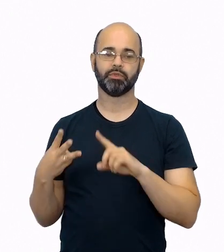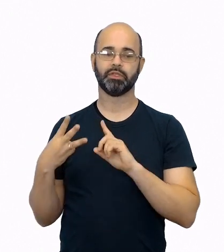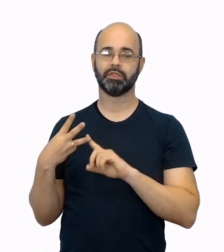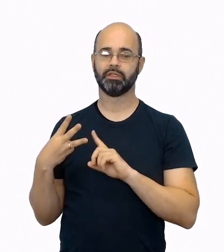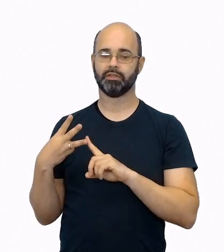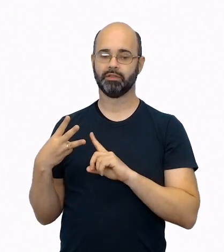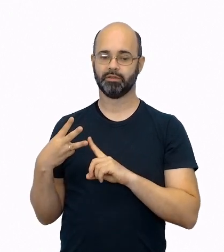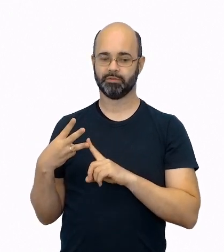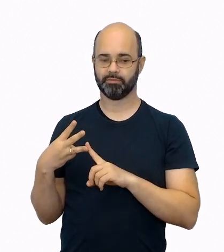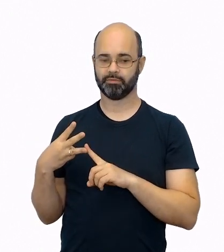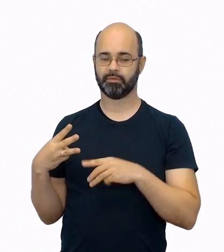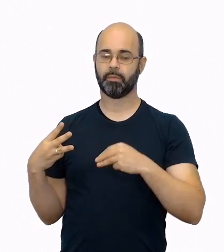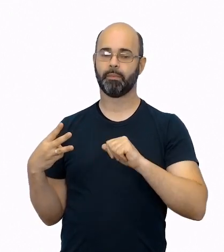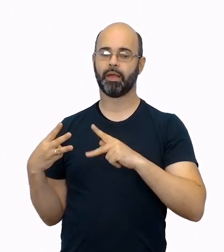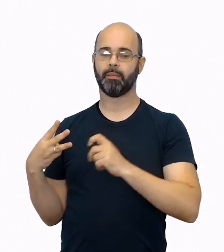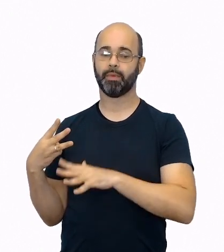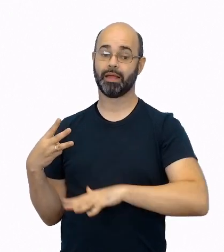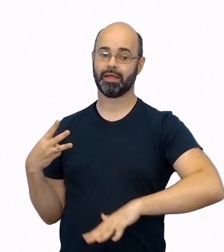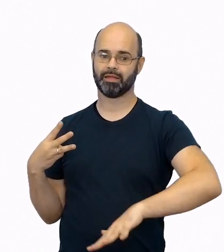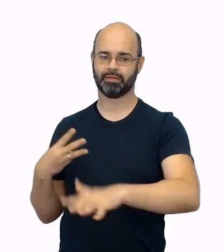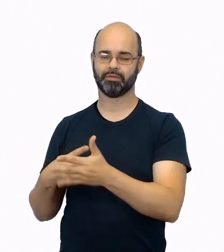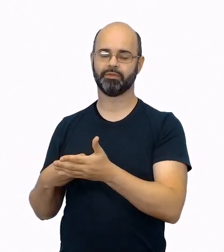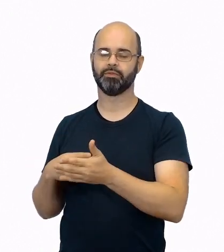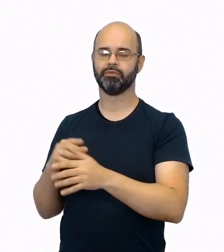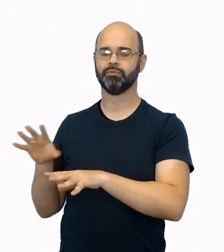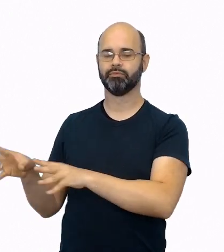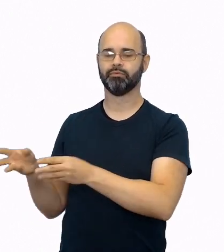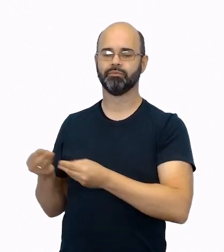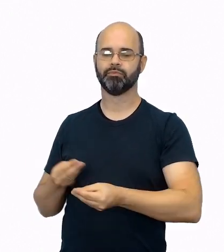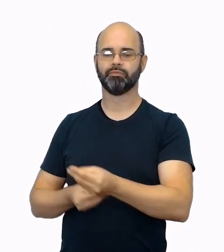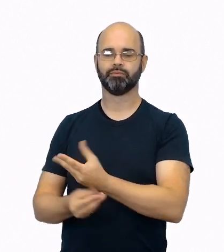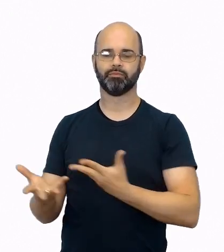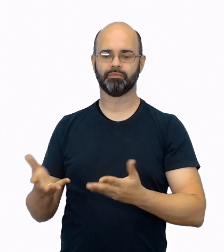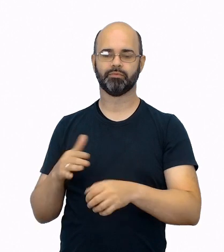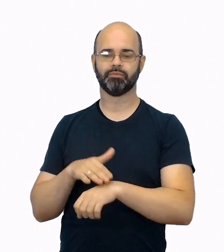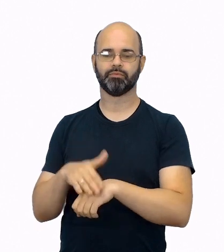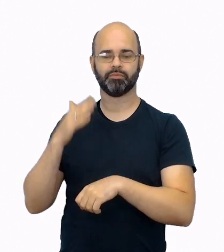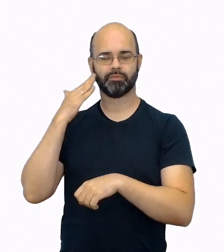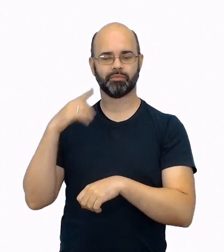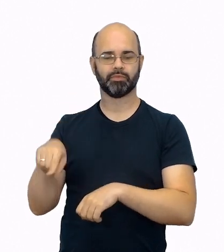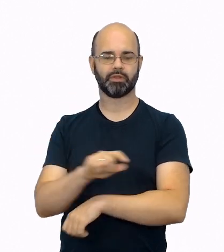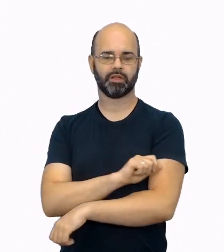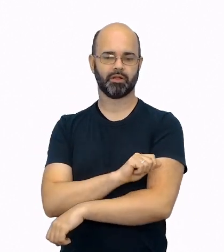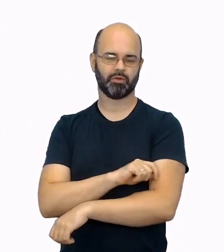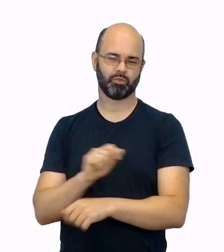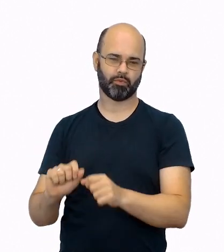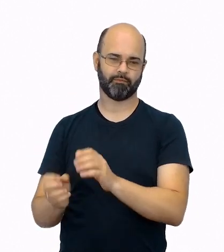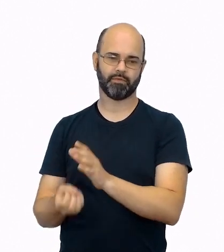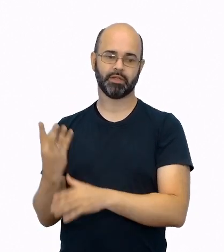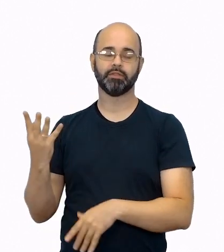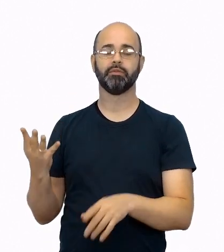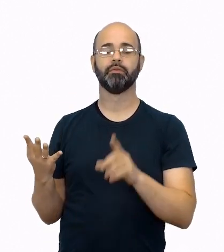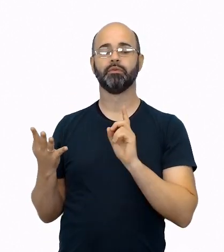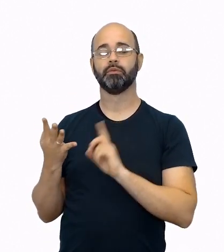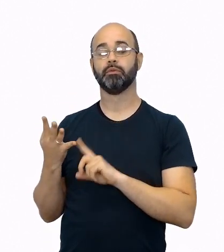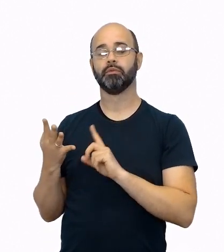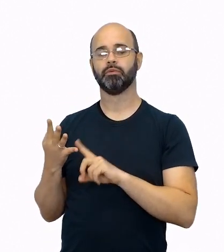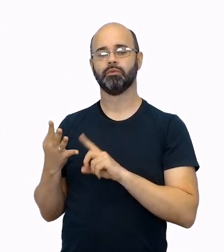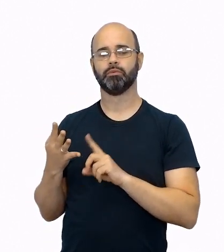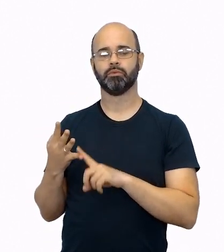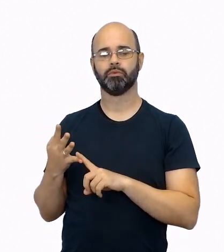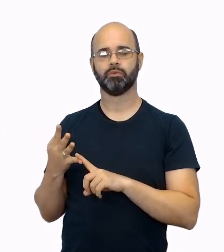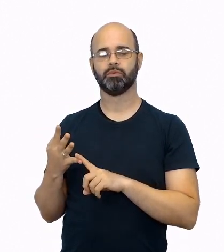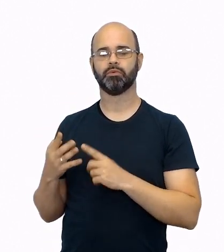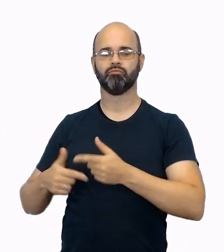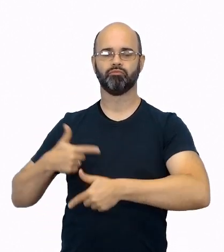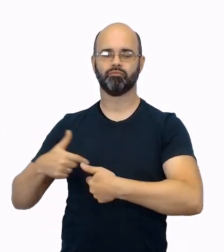sua vez, traz o diálogo dos mapeamentos que foram elaborados pelos diferentes estudantes. E a quarta etapa vem a hora de pôr a